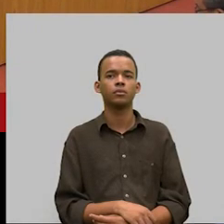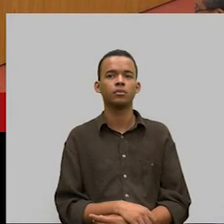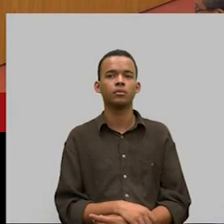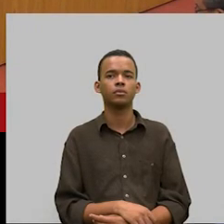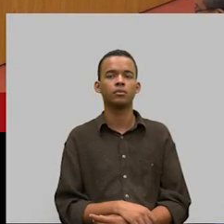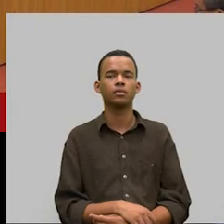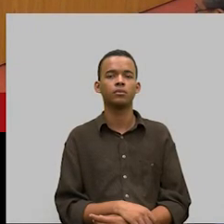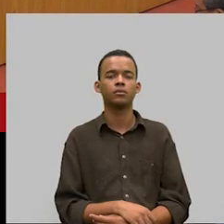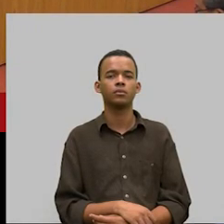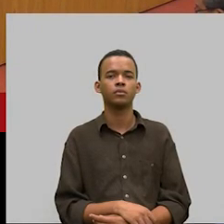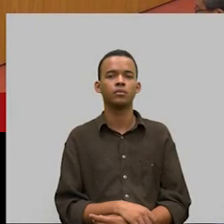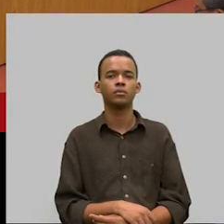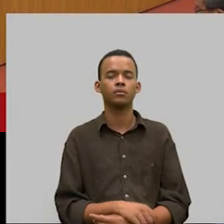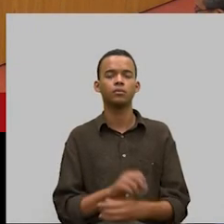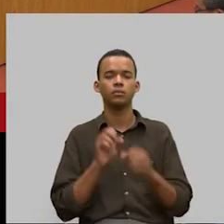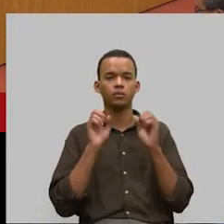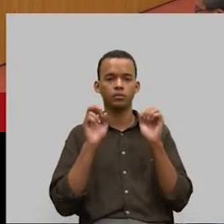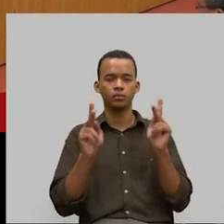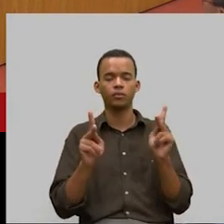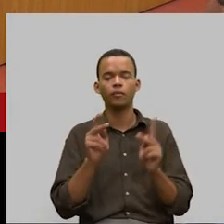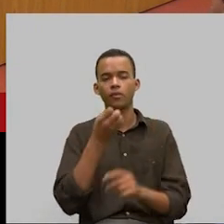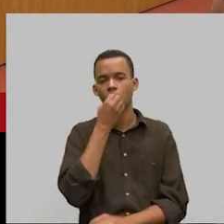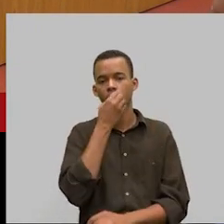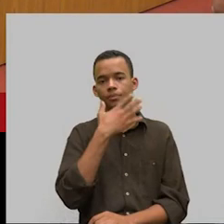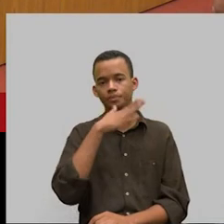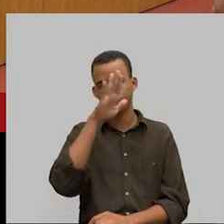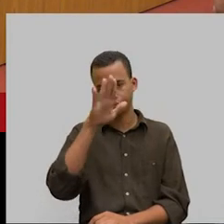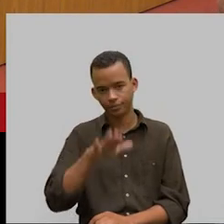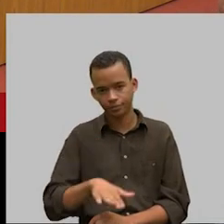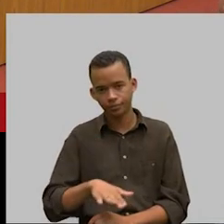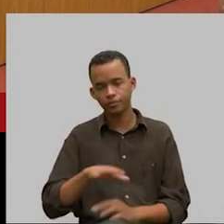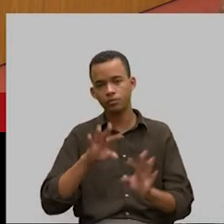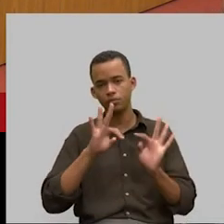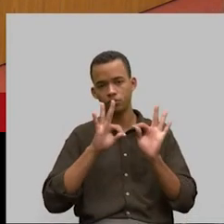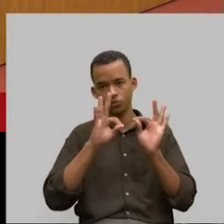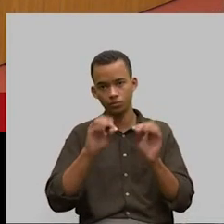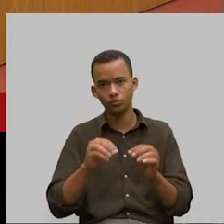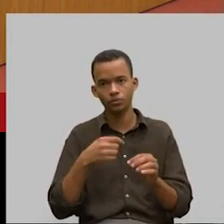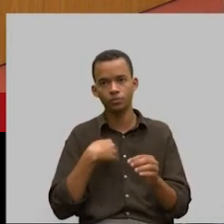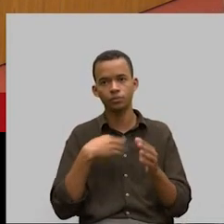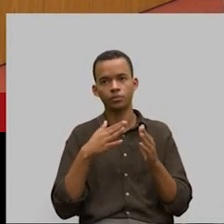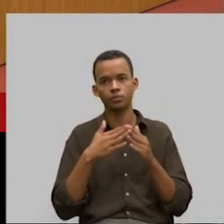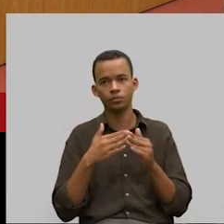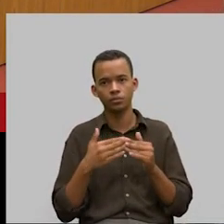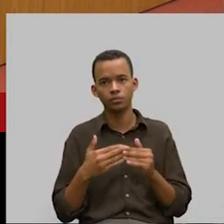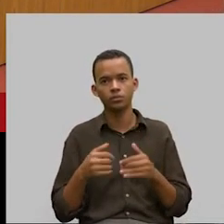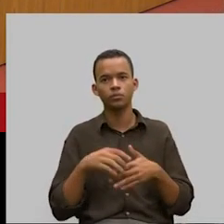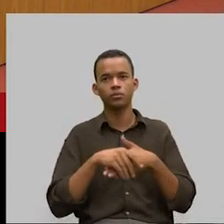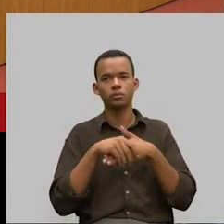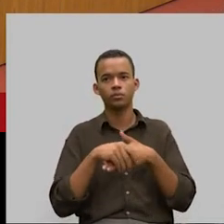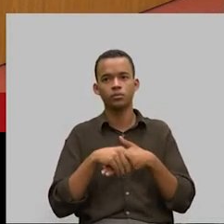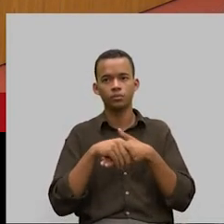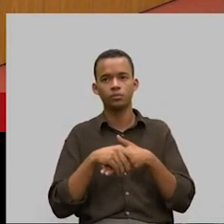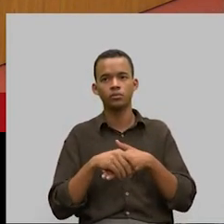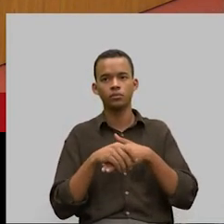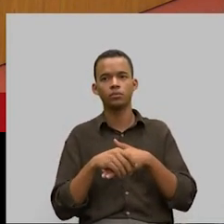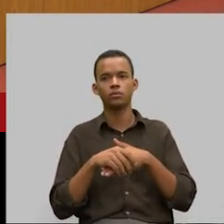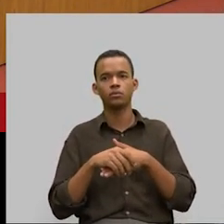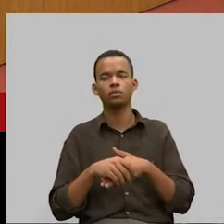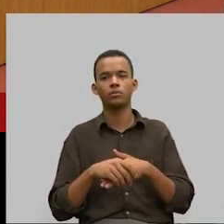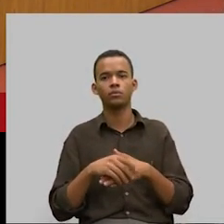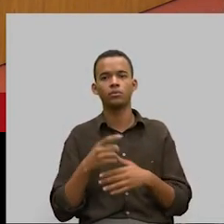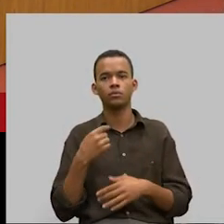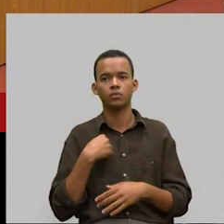e todos eu quero pedir aqui a dispensa das saudações e das formalidades